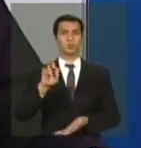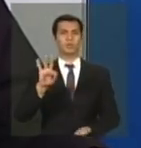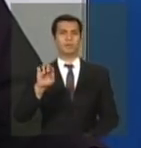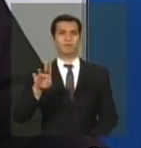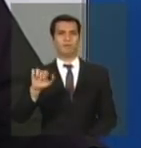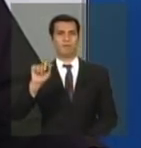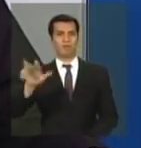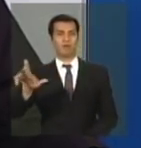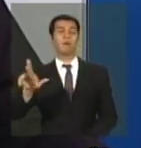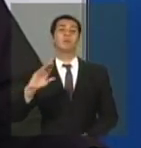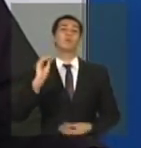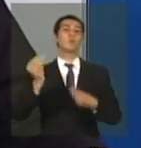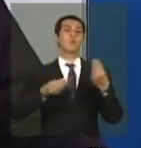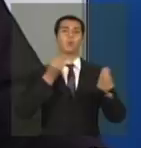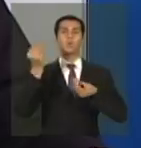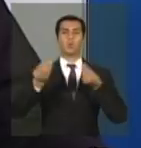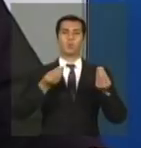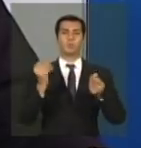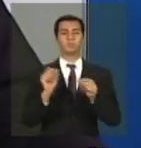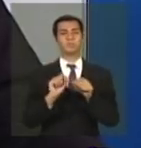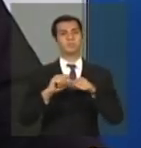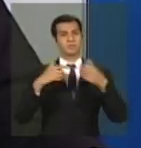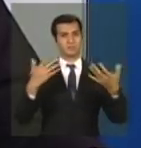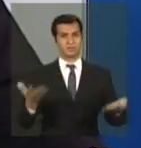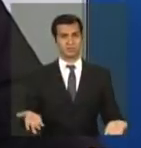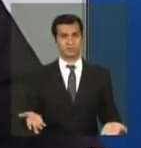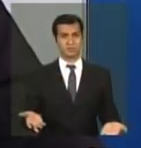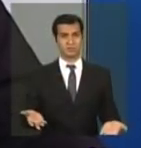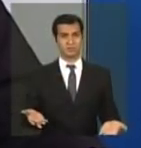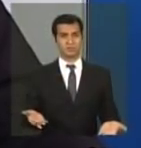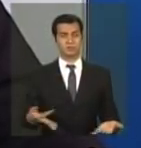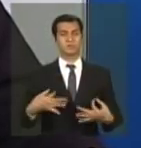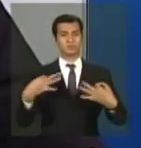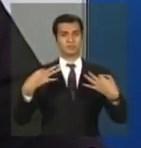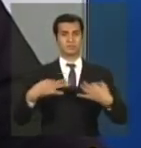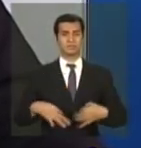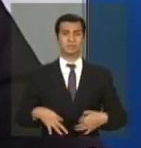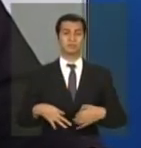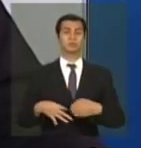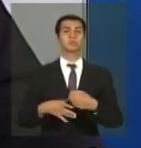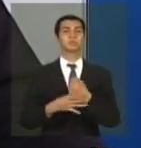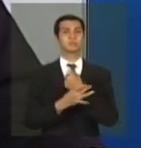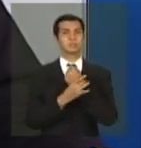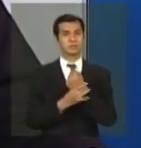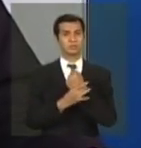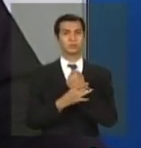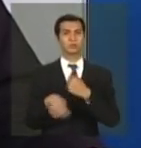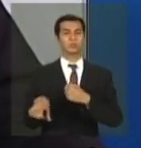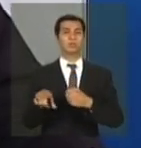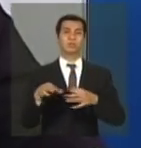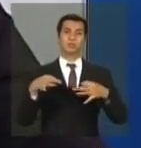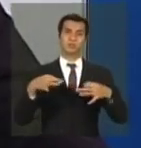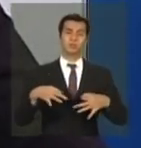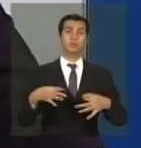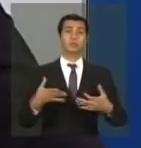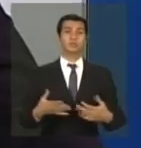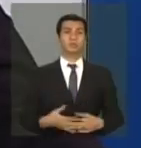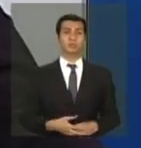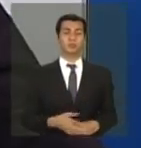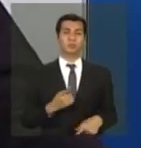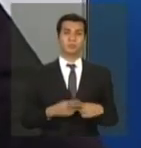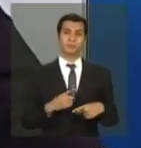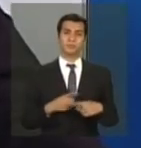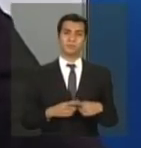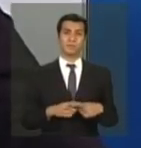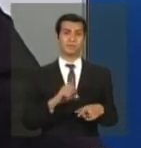resolvam como vai conduzir de uma forma bem segura essa situação, para que, assim